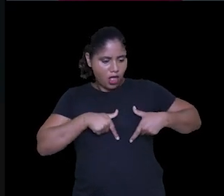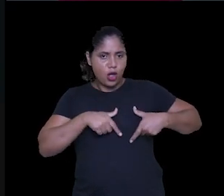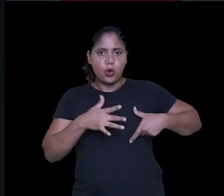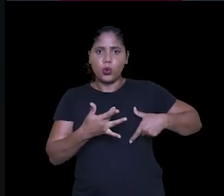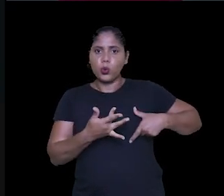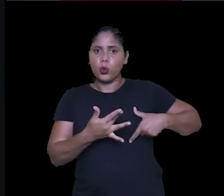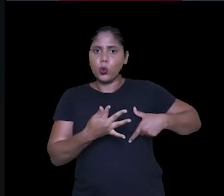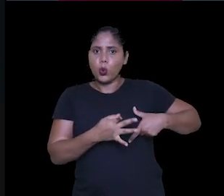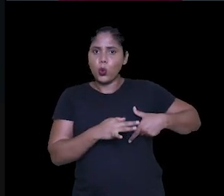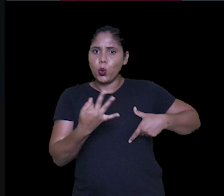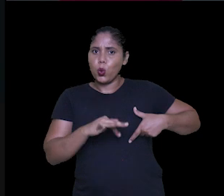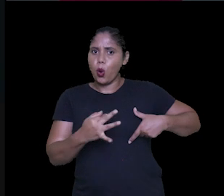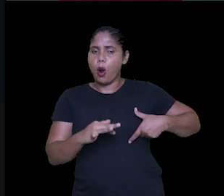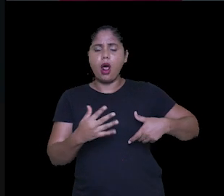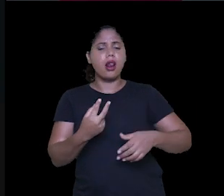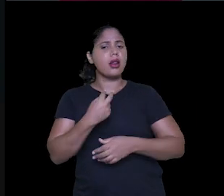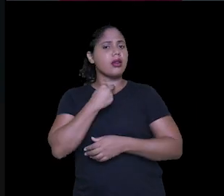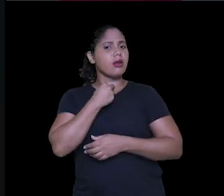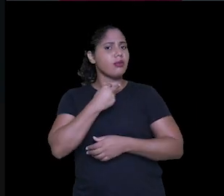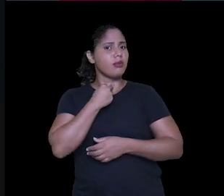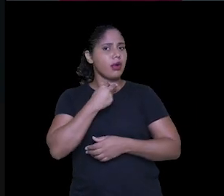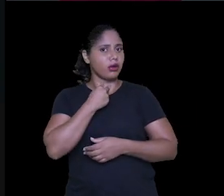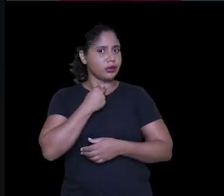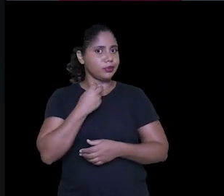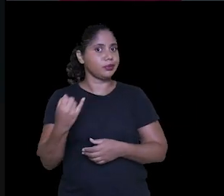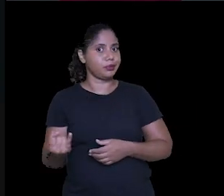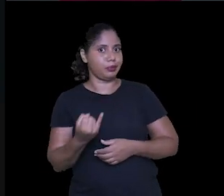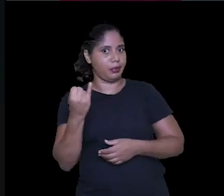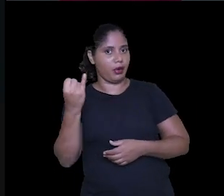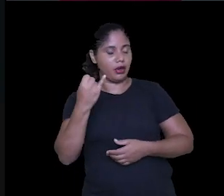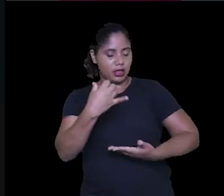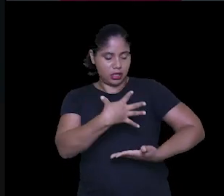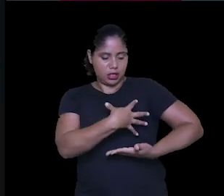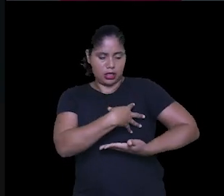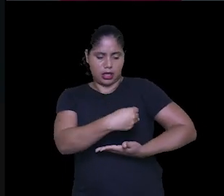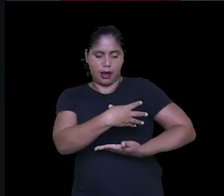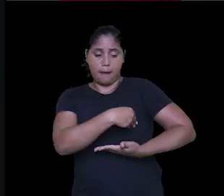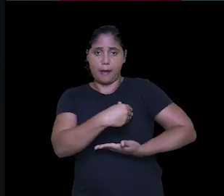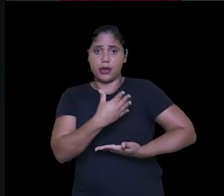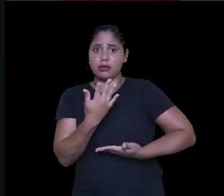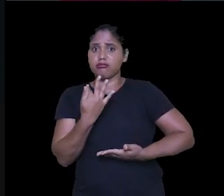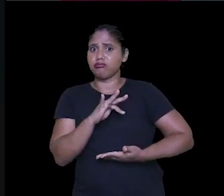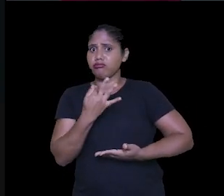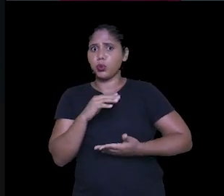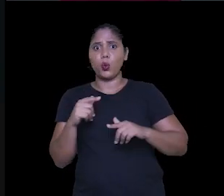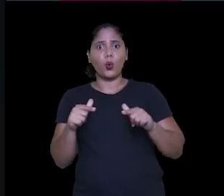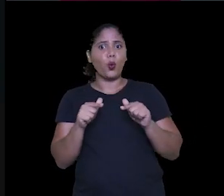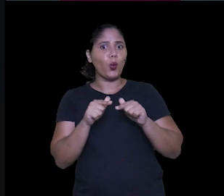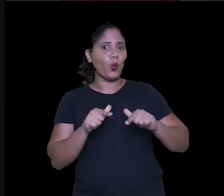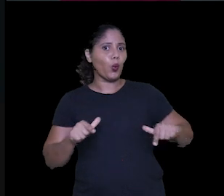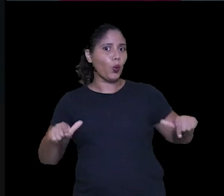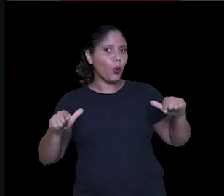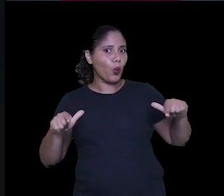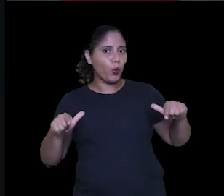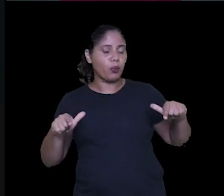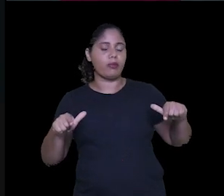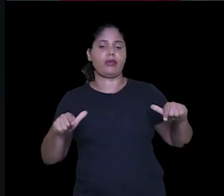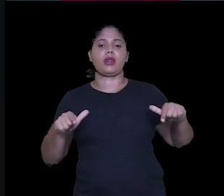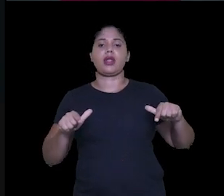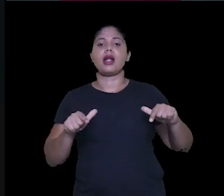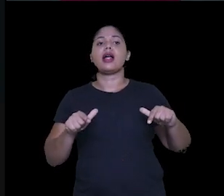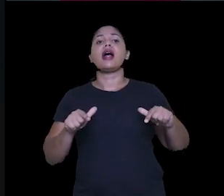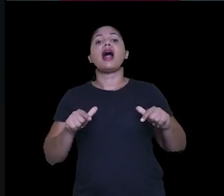O bebê, ele suga e faz uma pausa e volta a sugar novamente. Isso é o esperado. Ele sempre